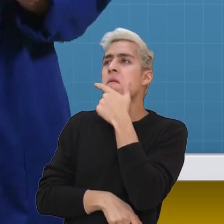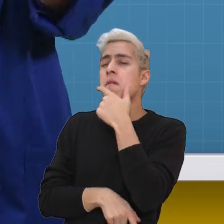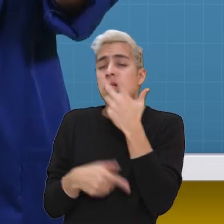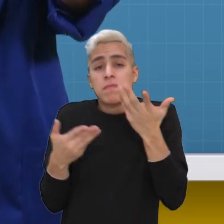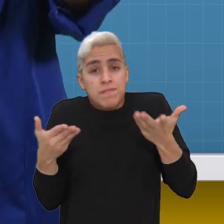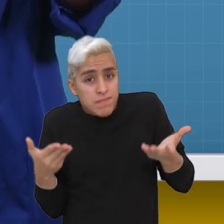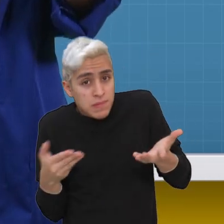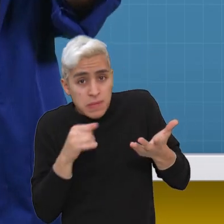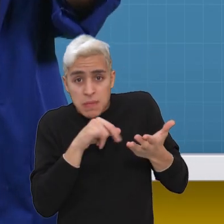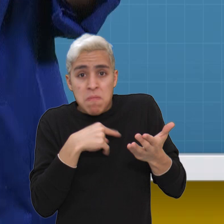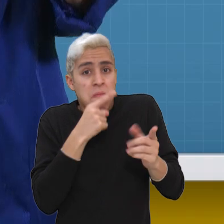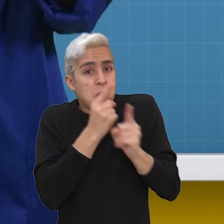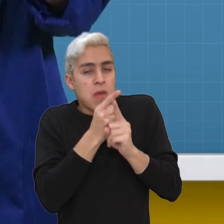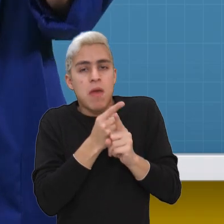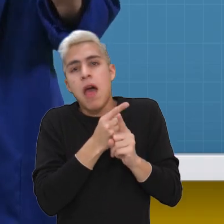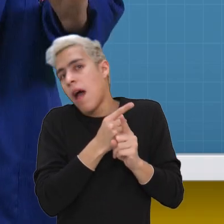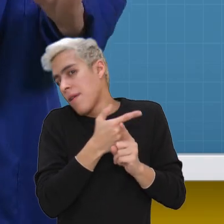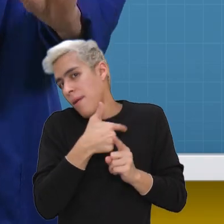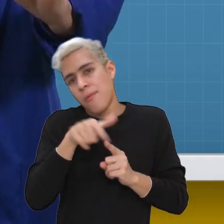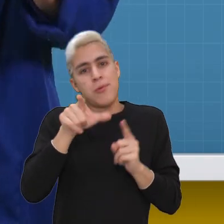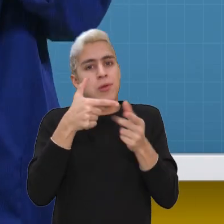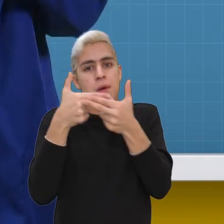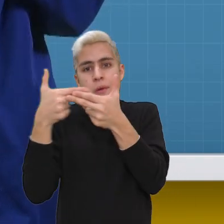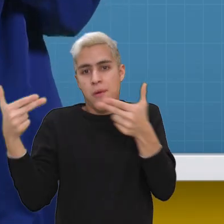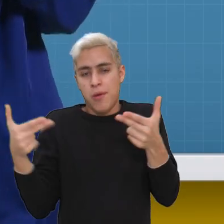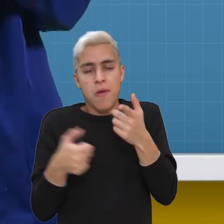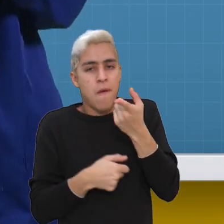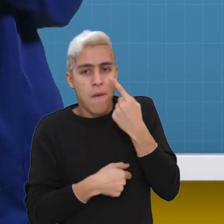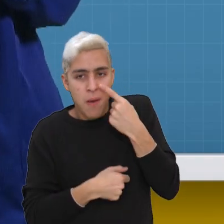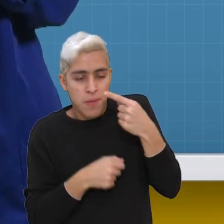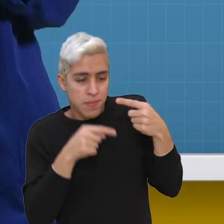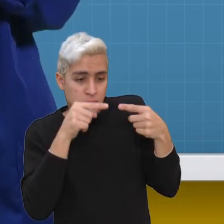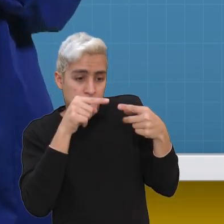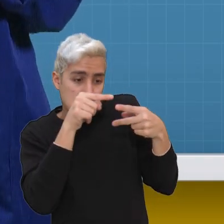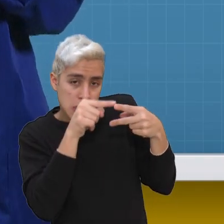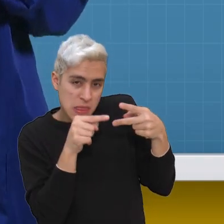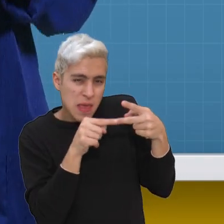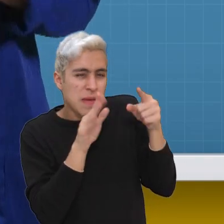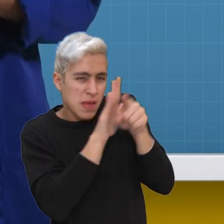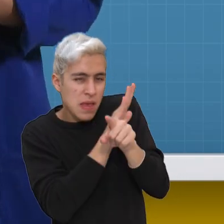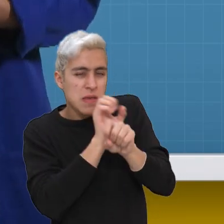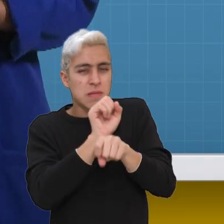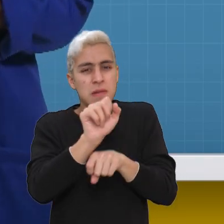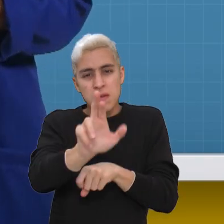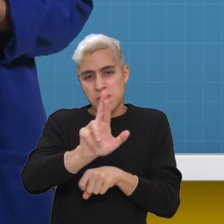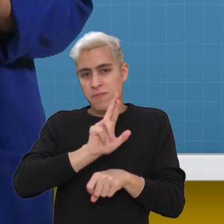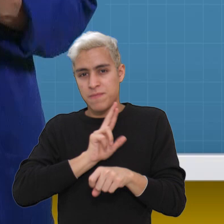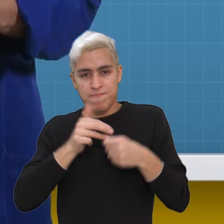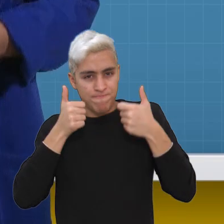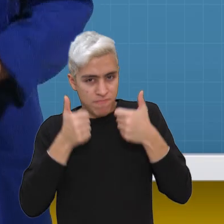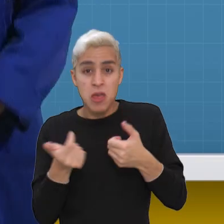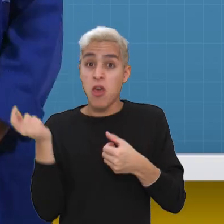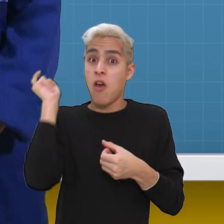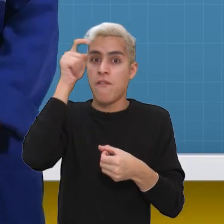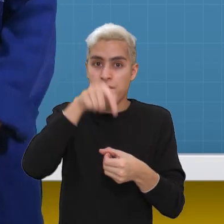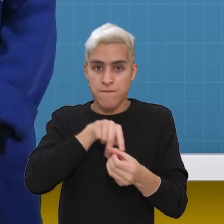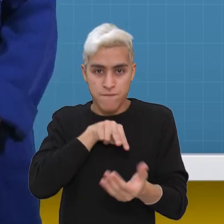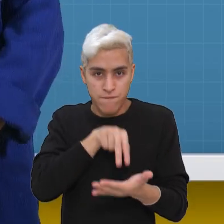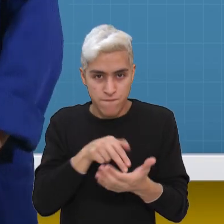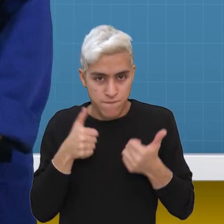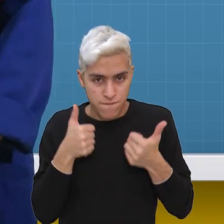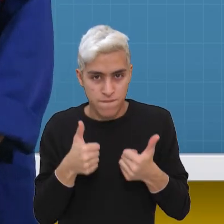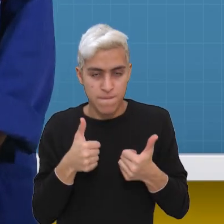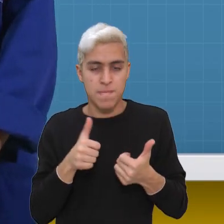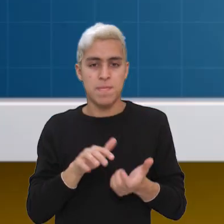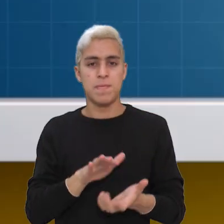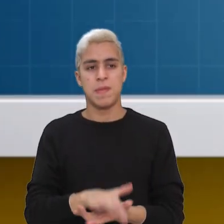achei, professora. Você não achou? Aí é outra história. Veja que nós temos 2 questões e eu espero um pouquinho para você responder. Eu já